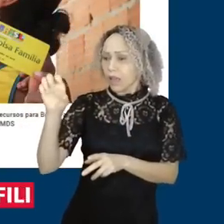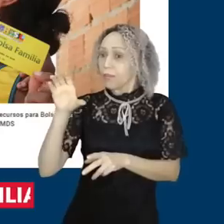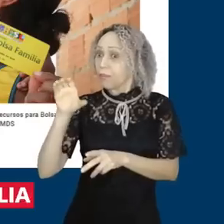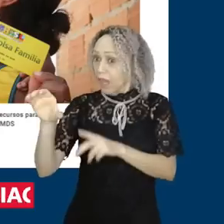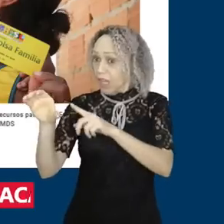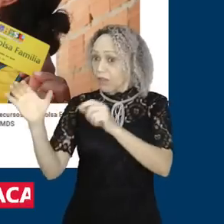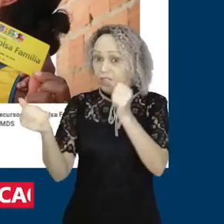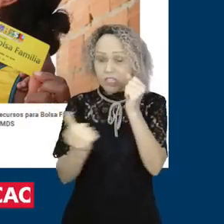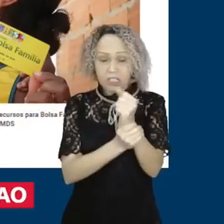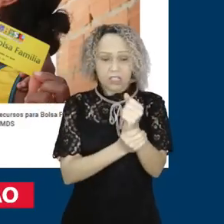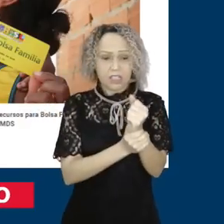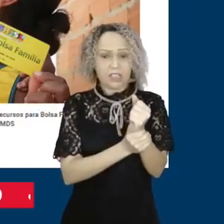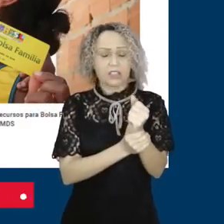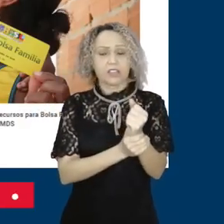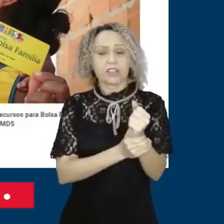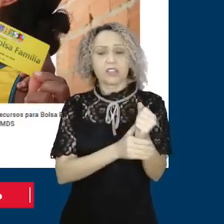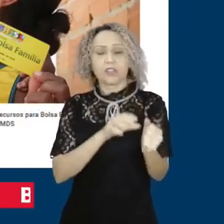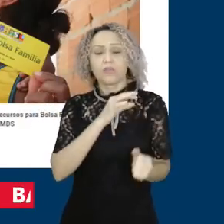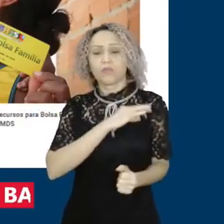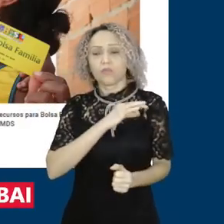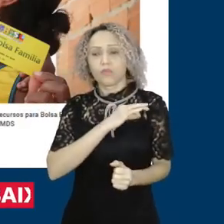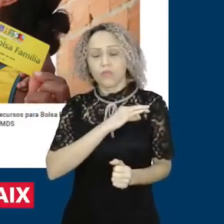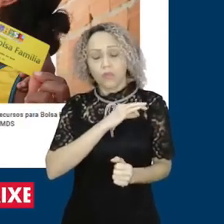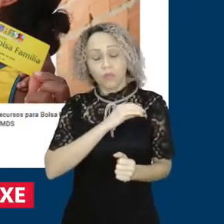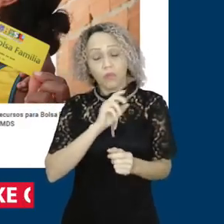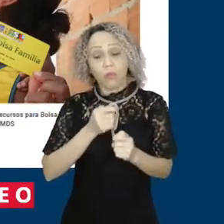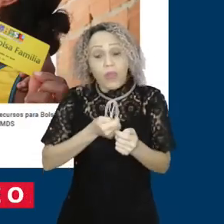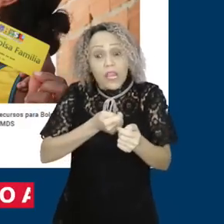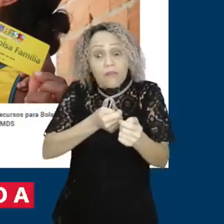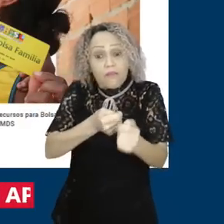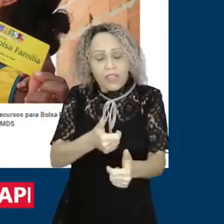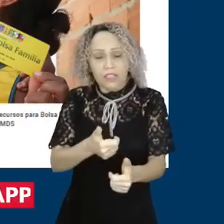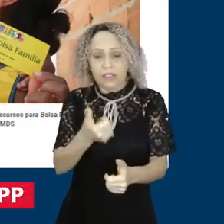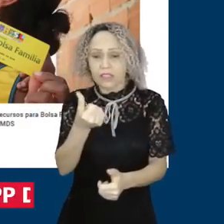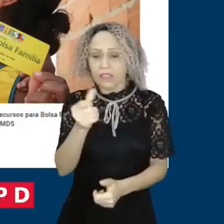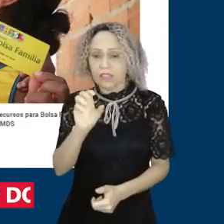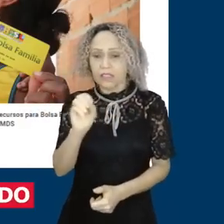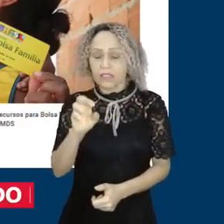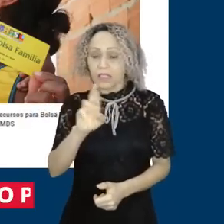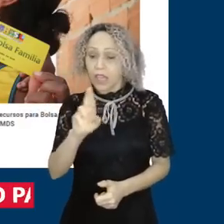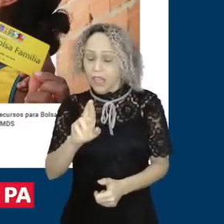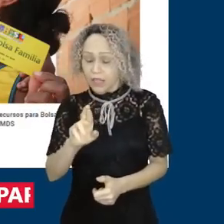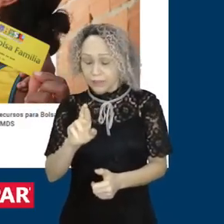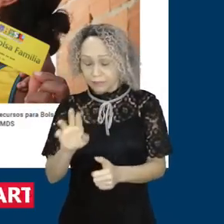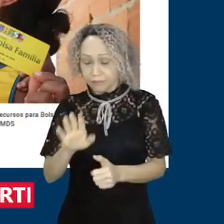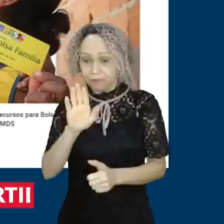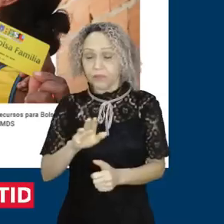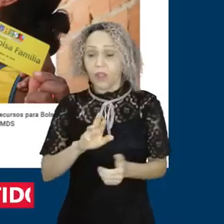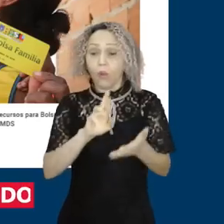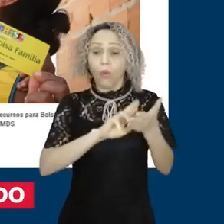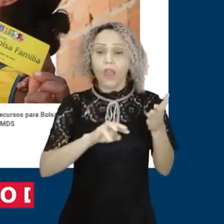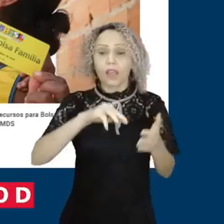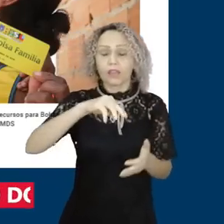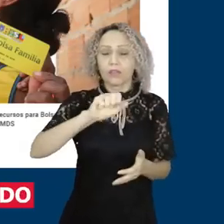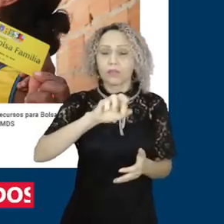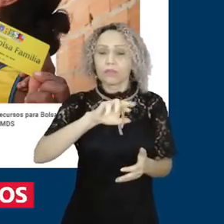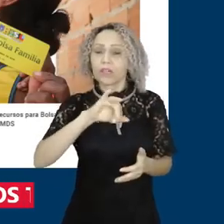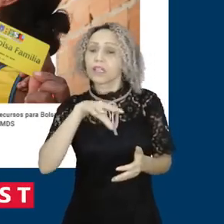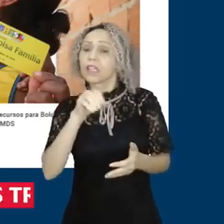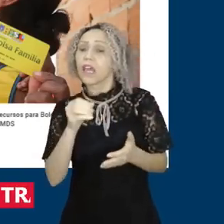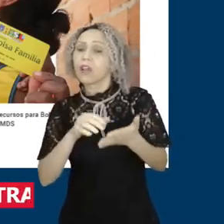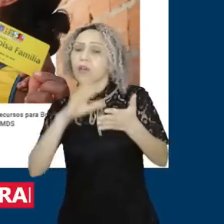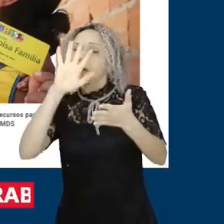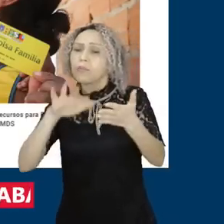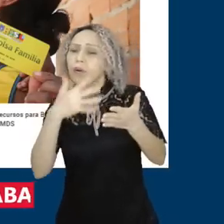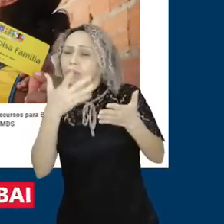famílias mais vulneráveis. O relator do orçamento, Marcelo Castro, fez a defesa da proposta e entregou planilhas detalhando os gastos a